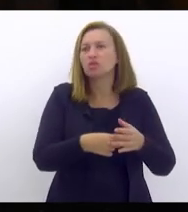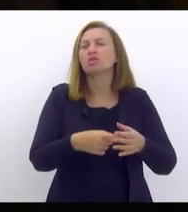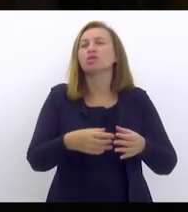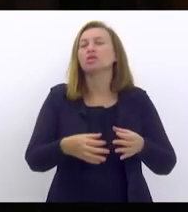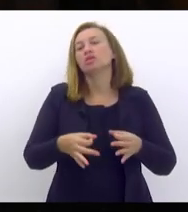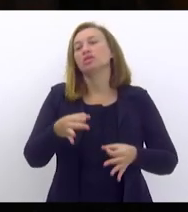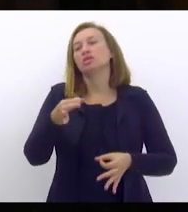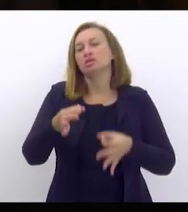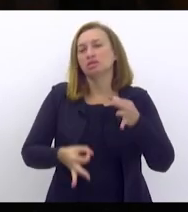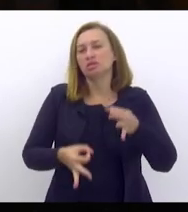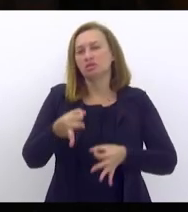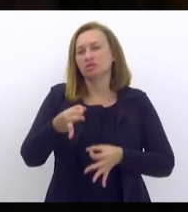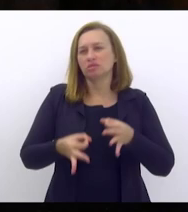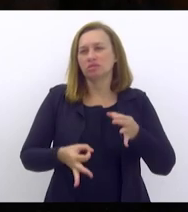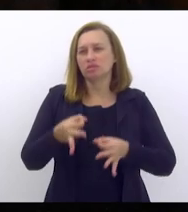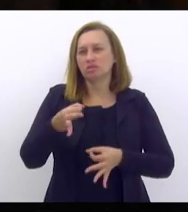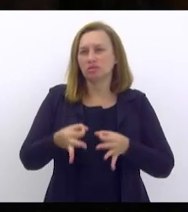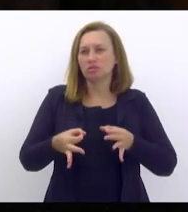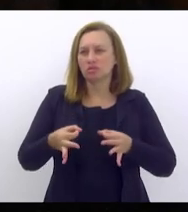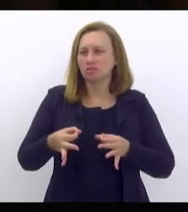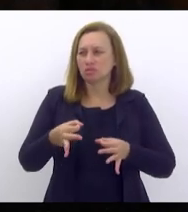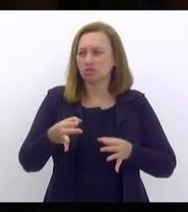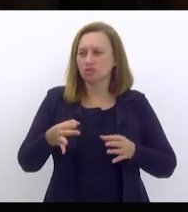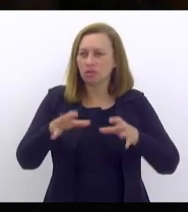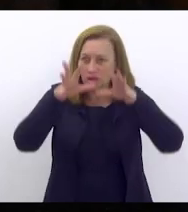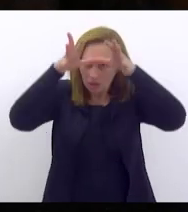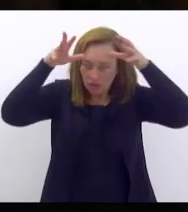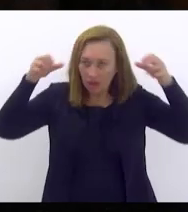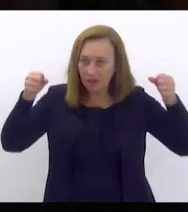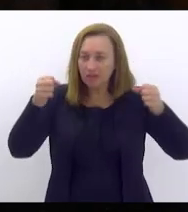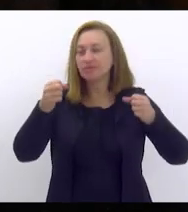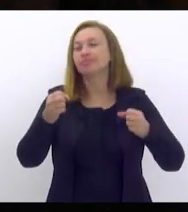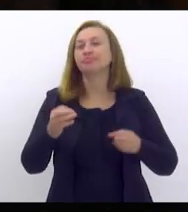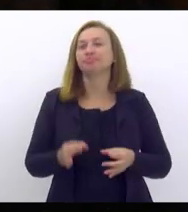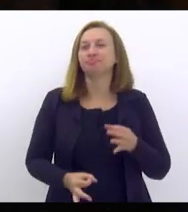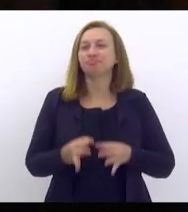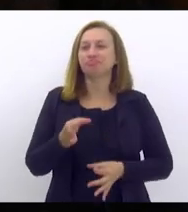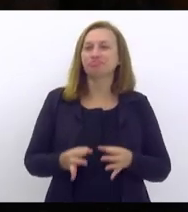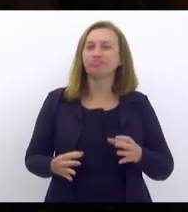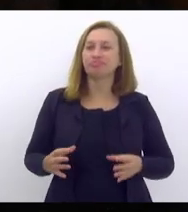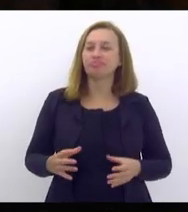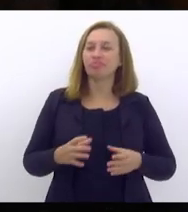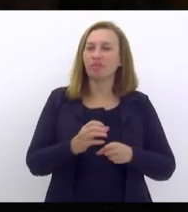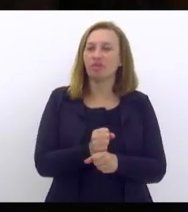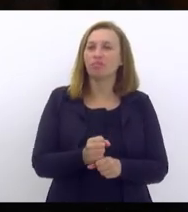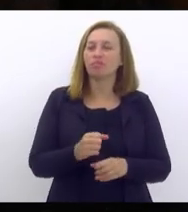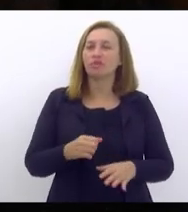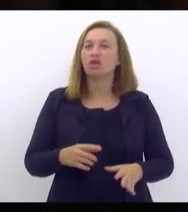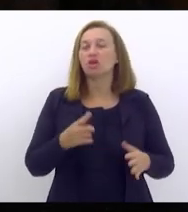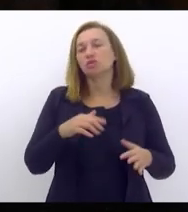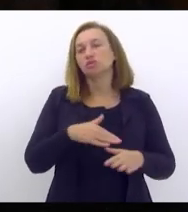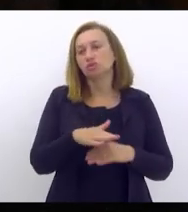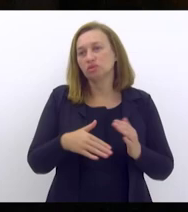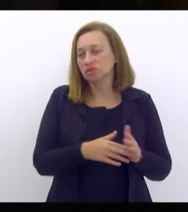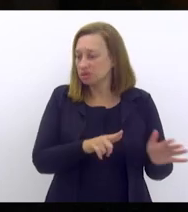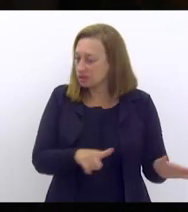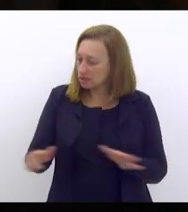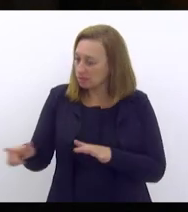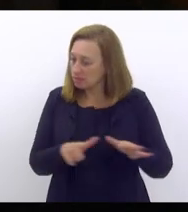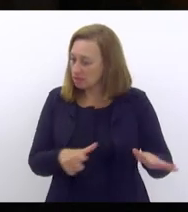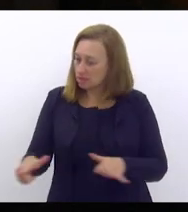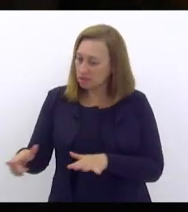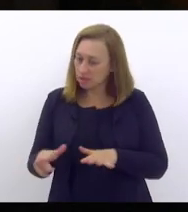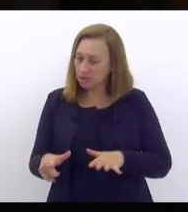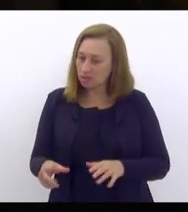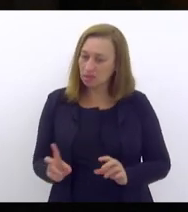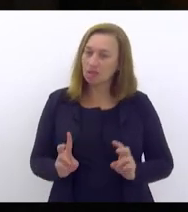abriu auditoria e toda semana tem uma matéria na rua. É um escândalo de